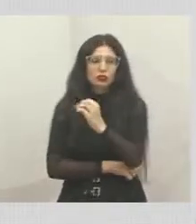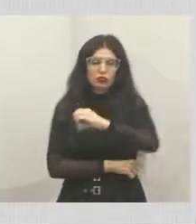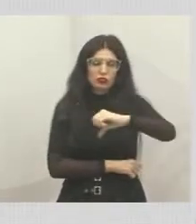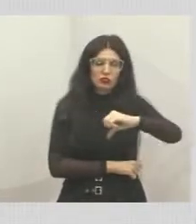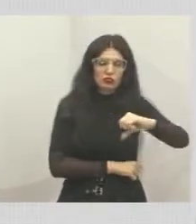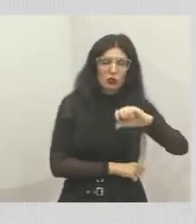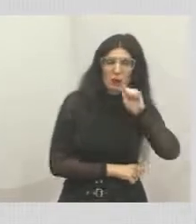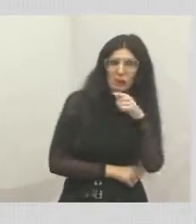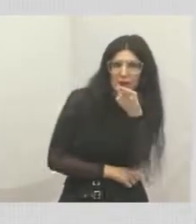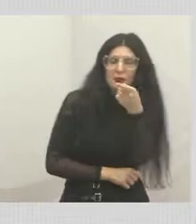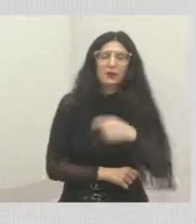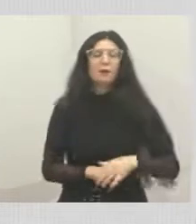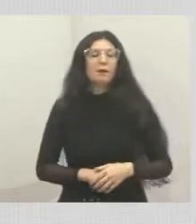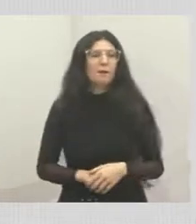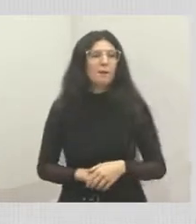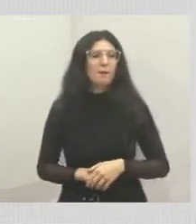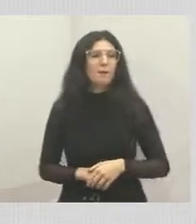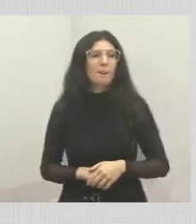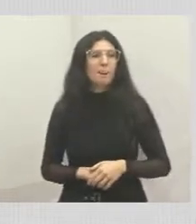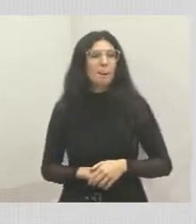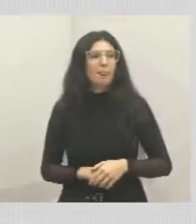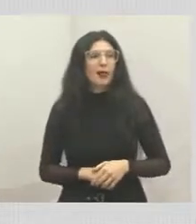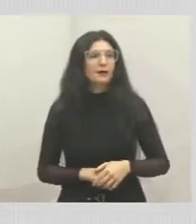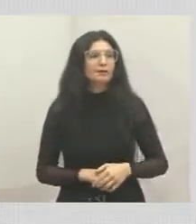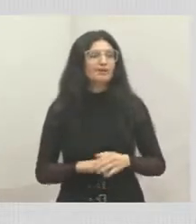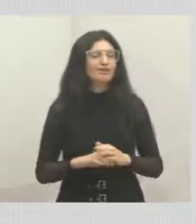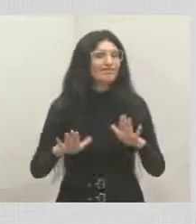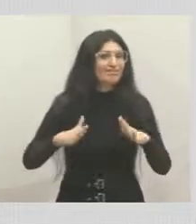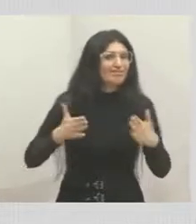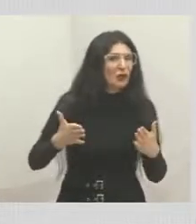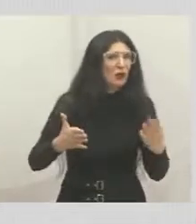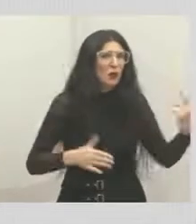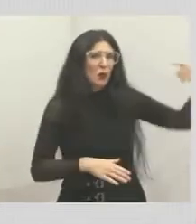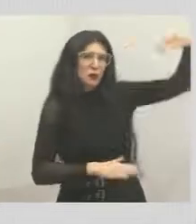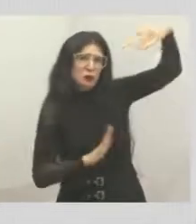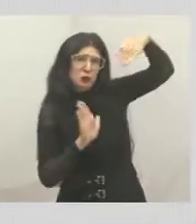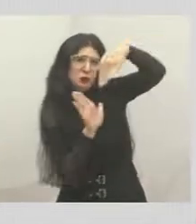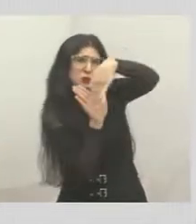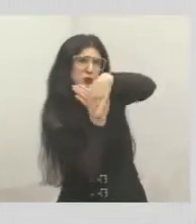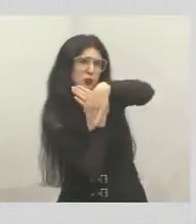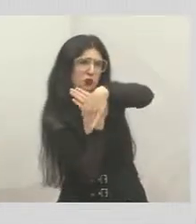336.099.000, comprometendo, neste momento,